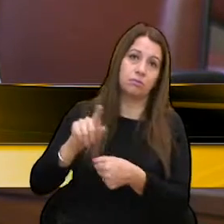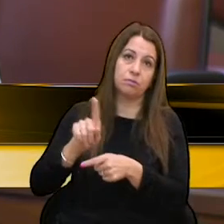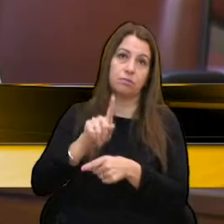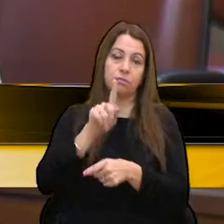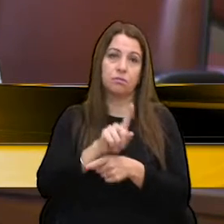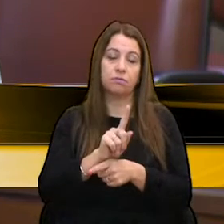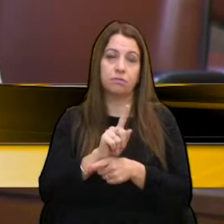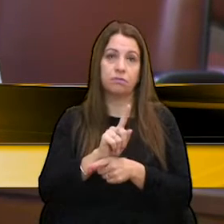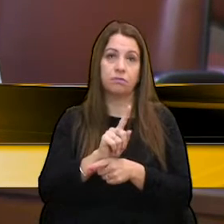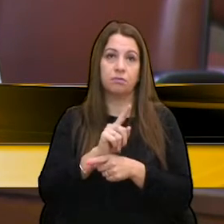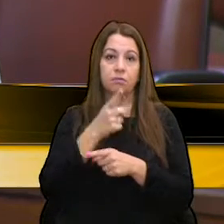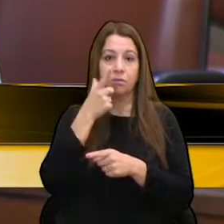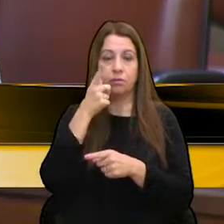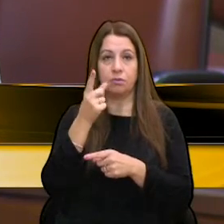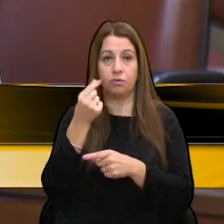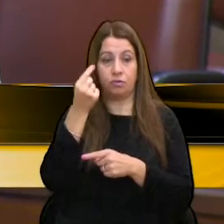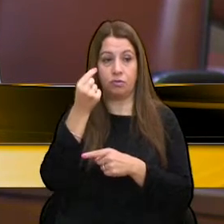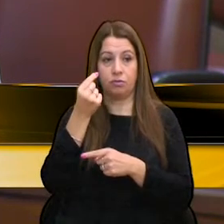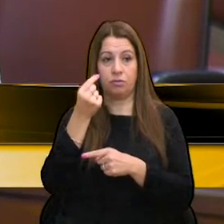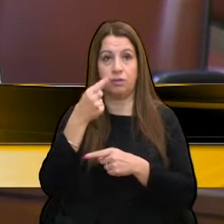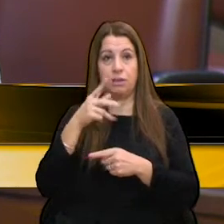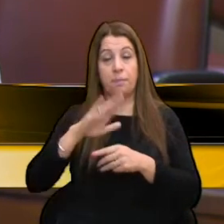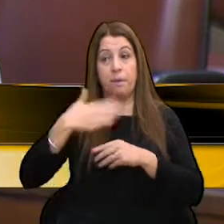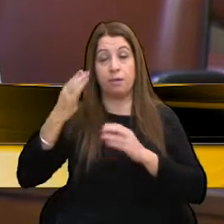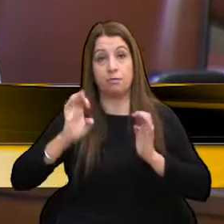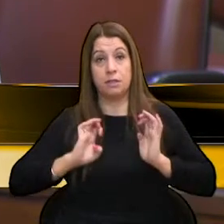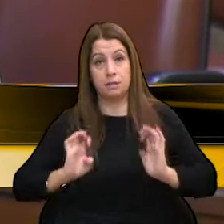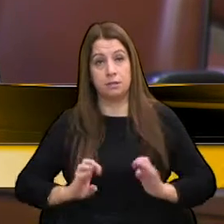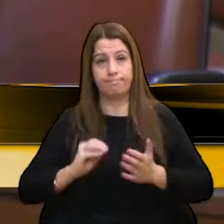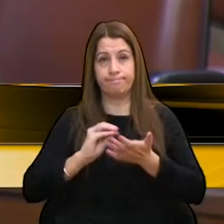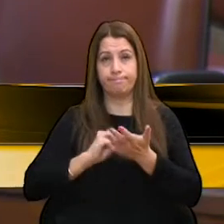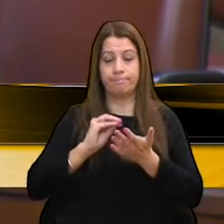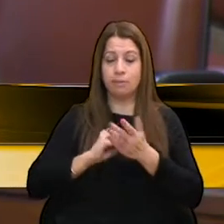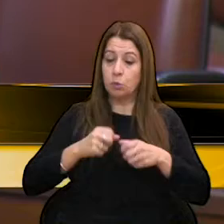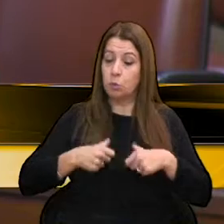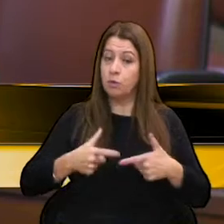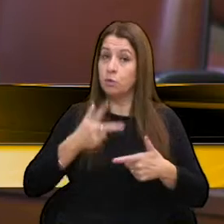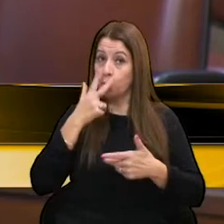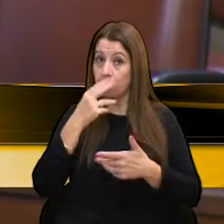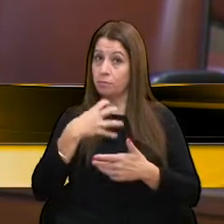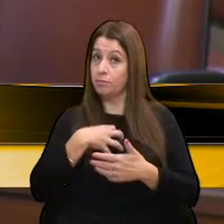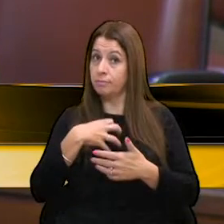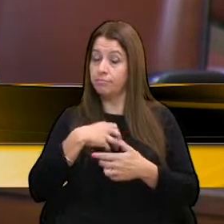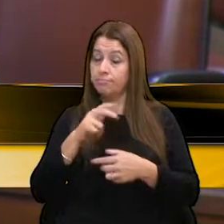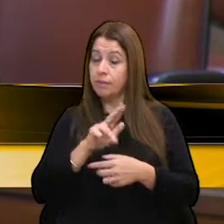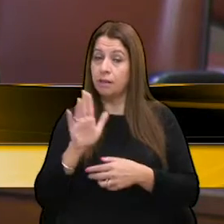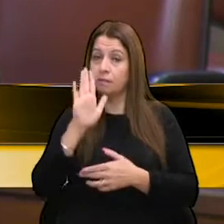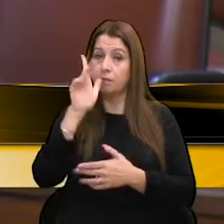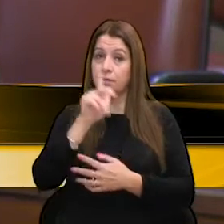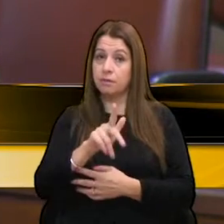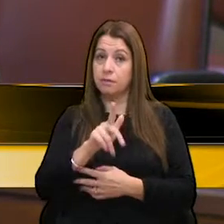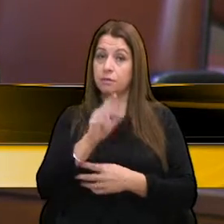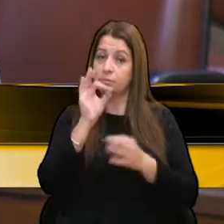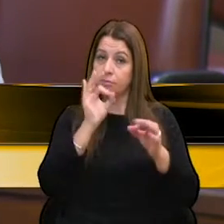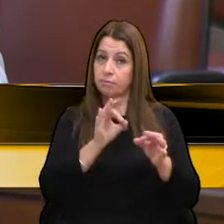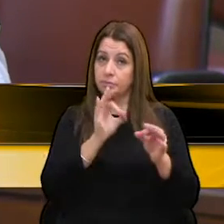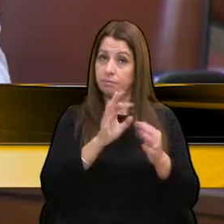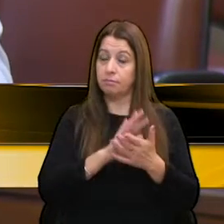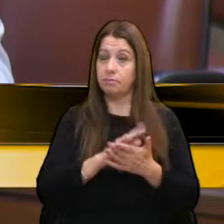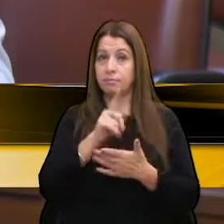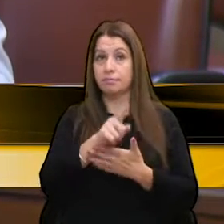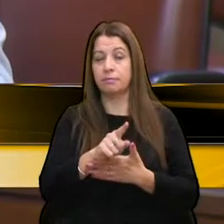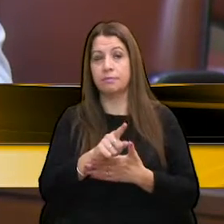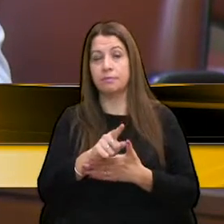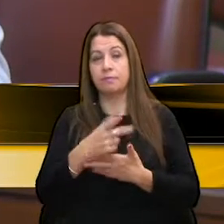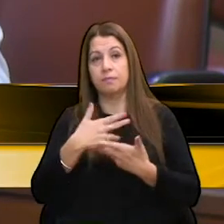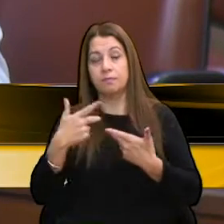busca para acumular dinheiro precede a ética está carente de ações desse tipo que valorizam o que é correto